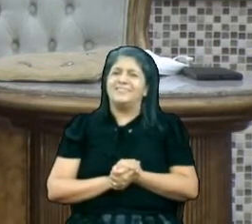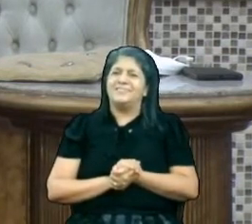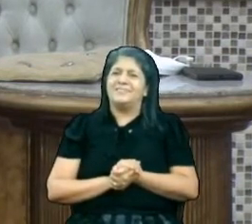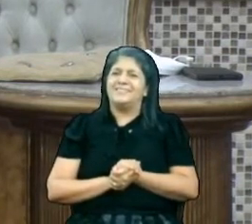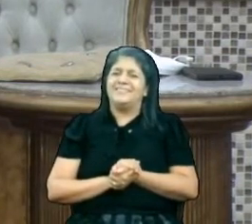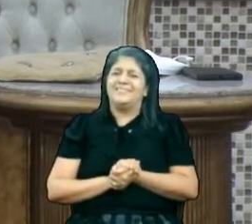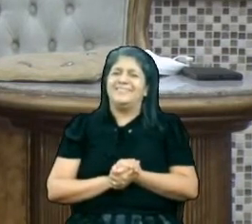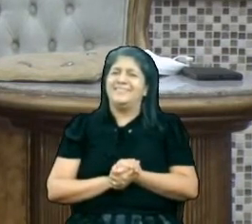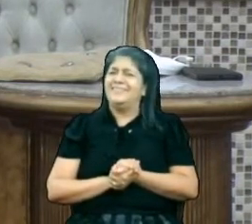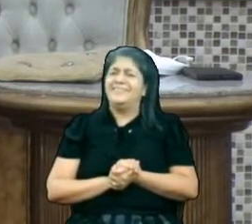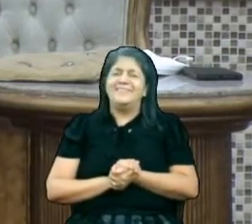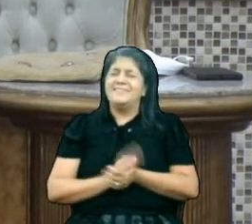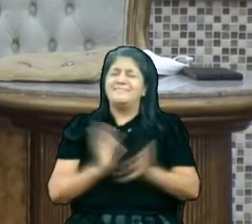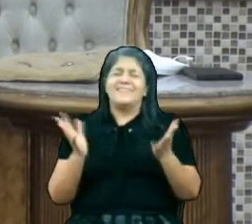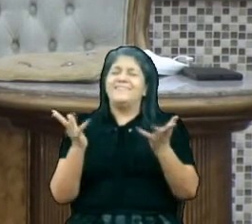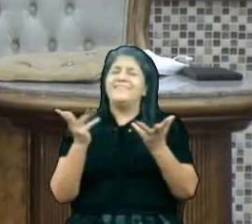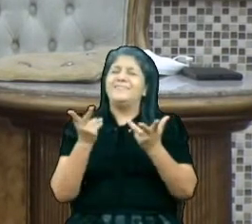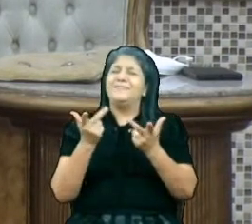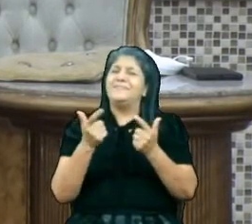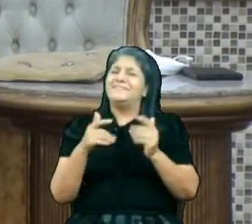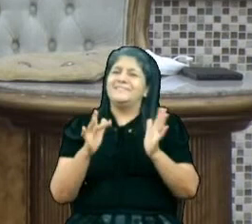o nome do senhor e